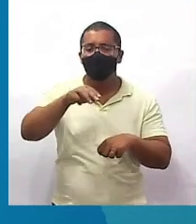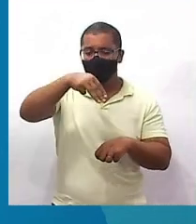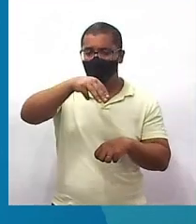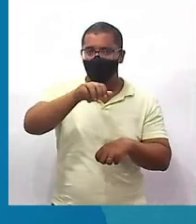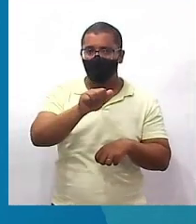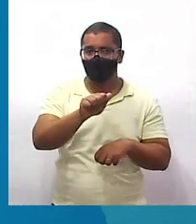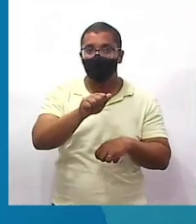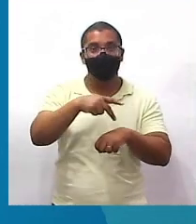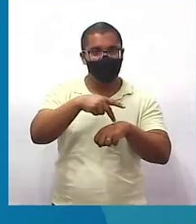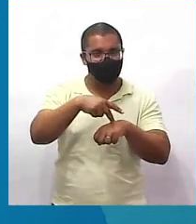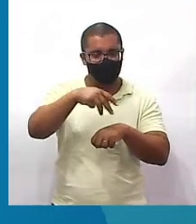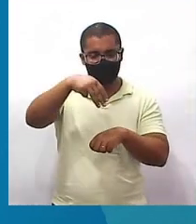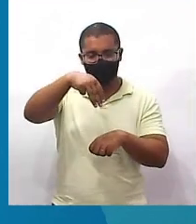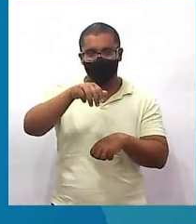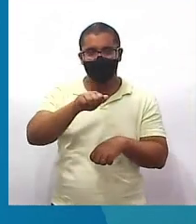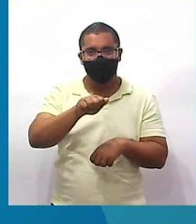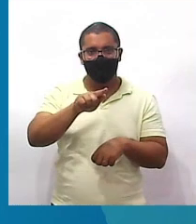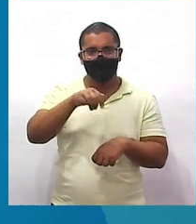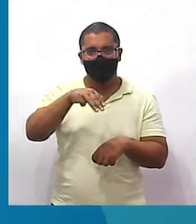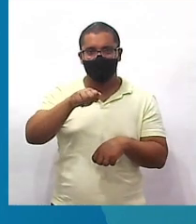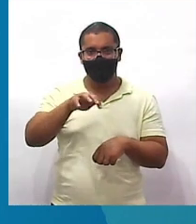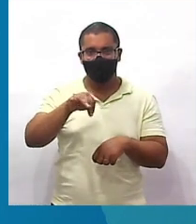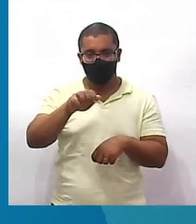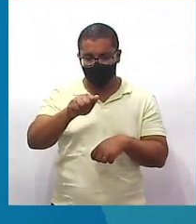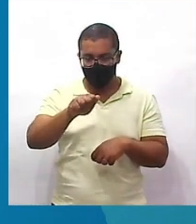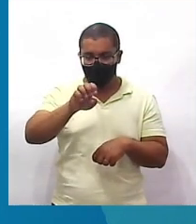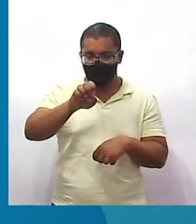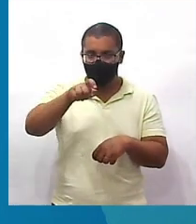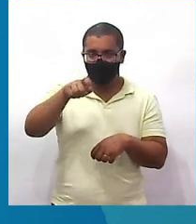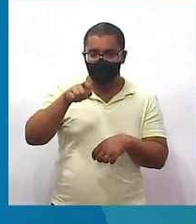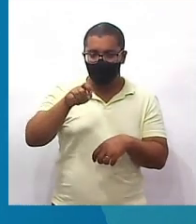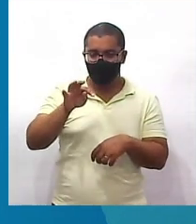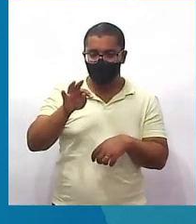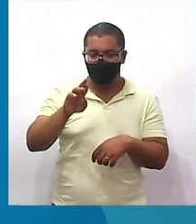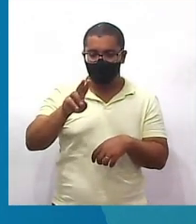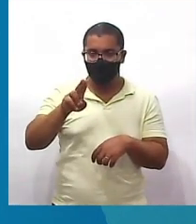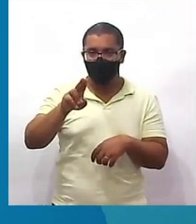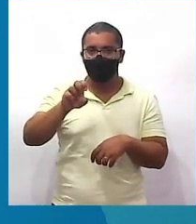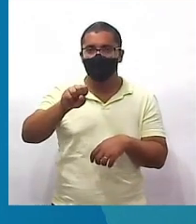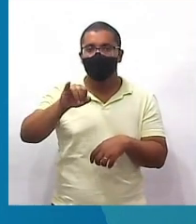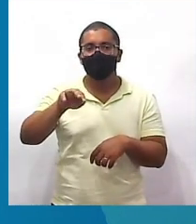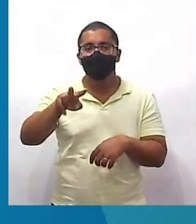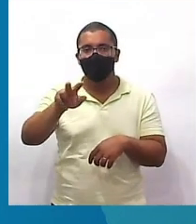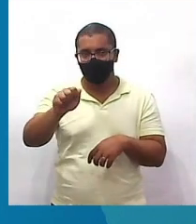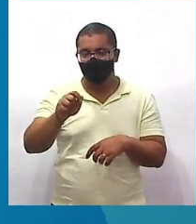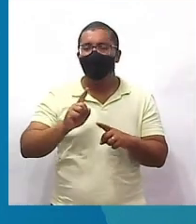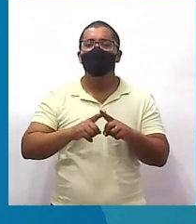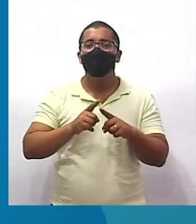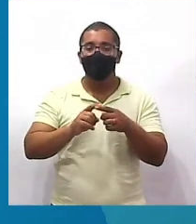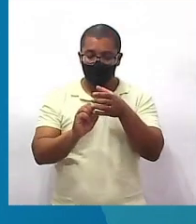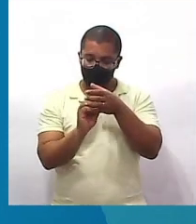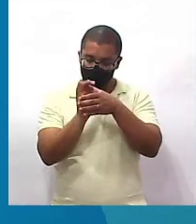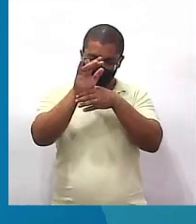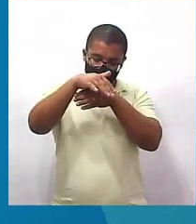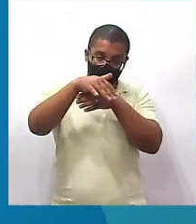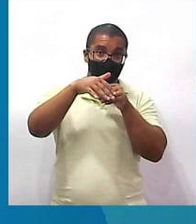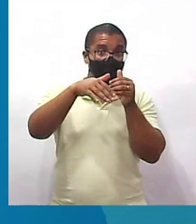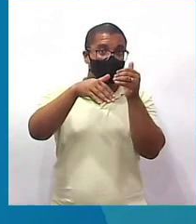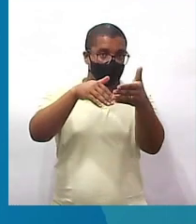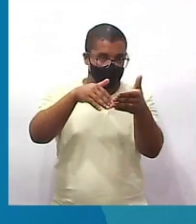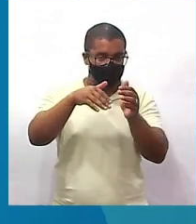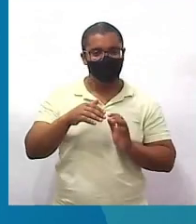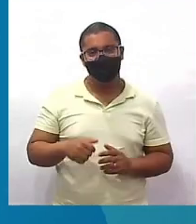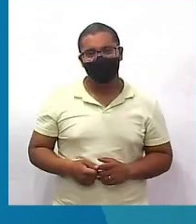foram formadas na parte externa do nosso planeta. E aí, lógico que cabe lembrar que